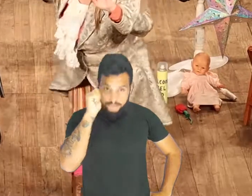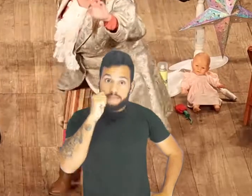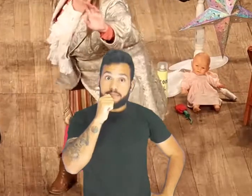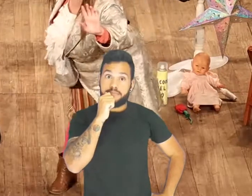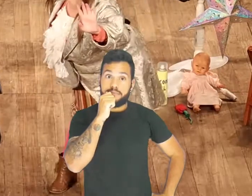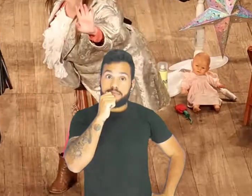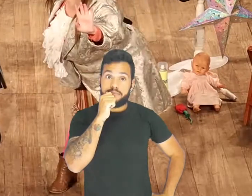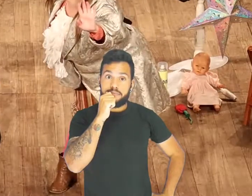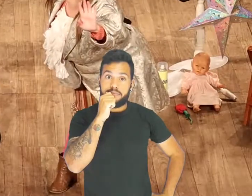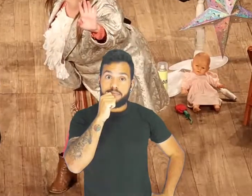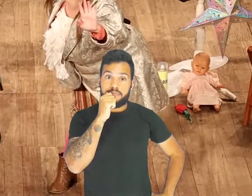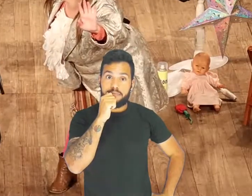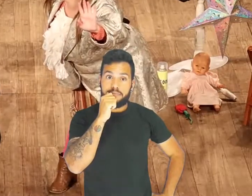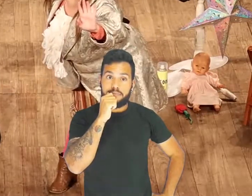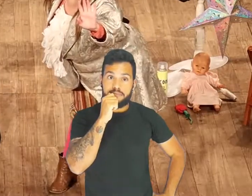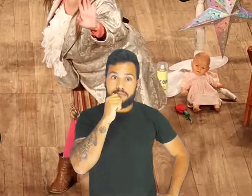Vai?